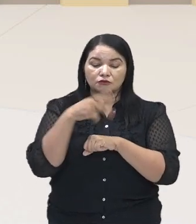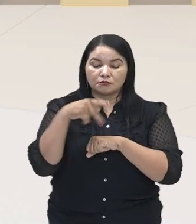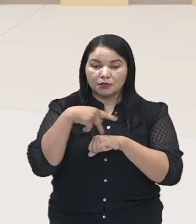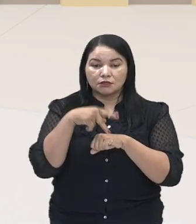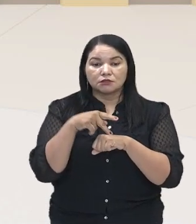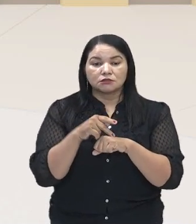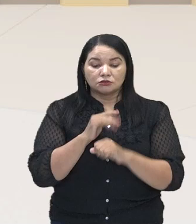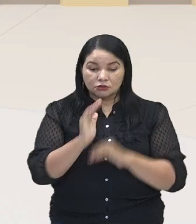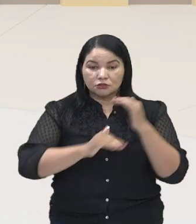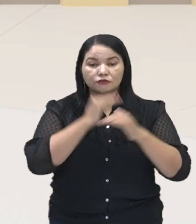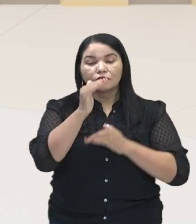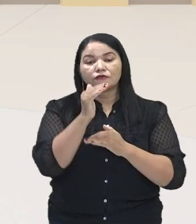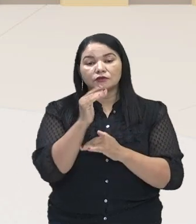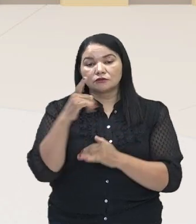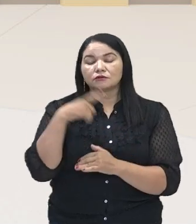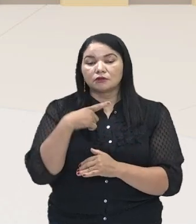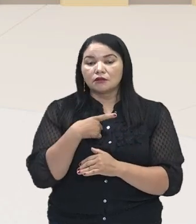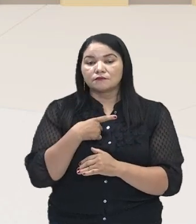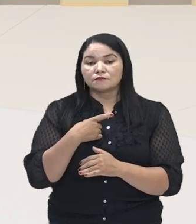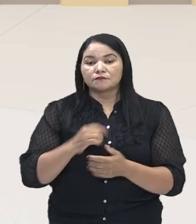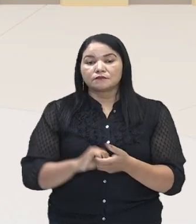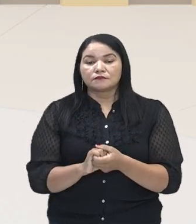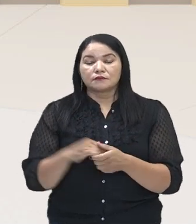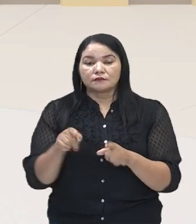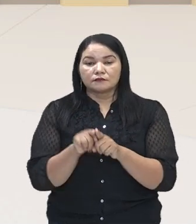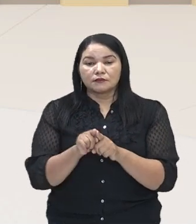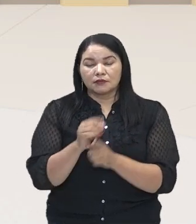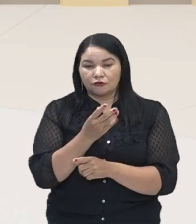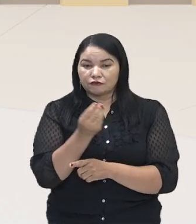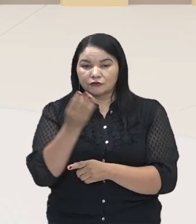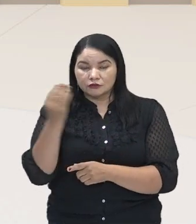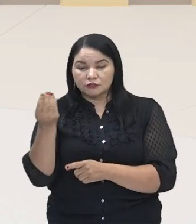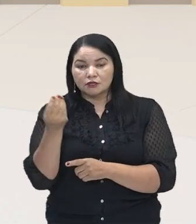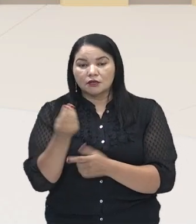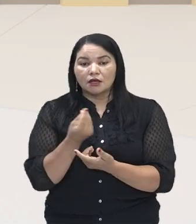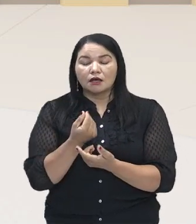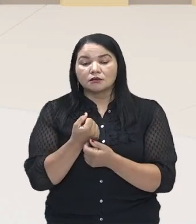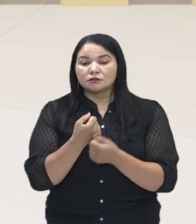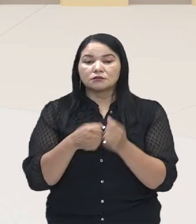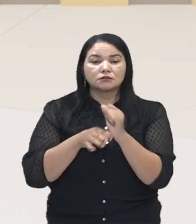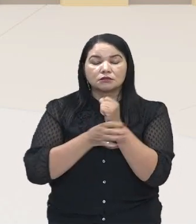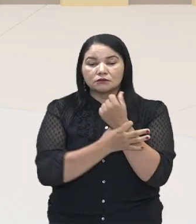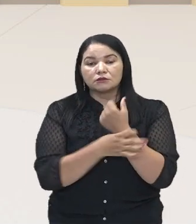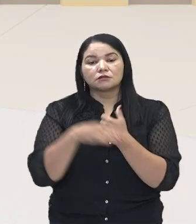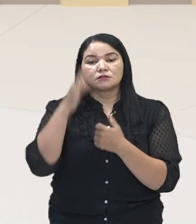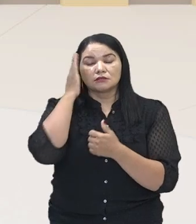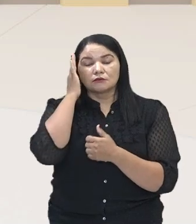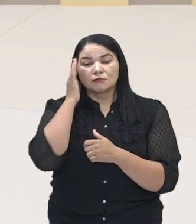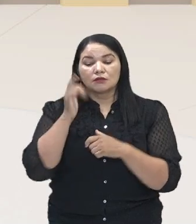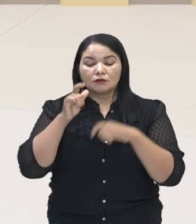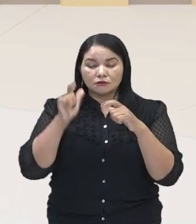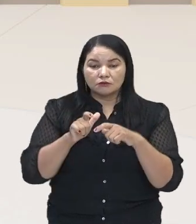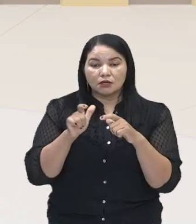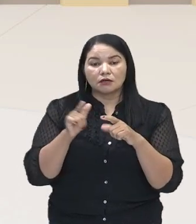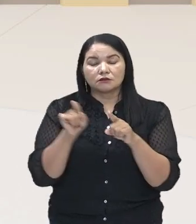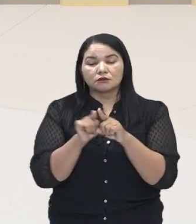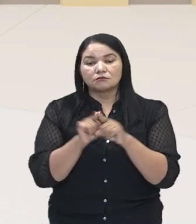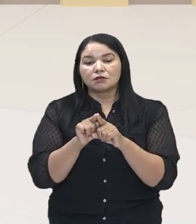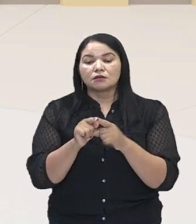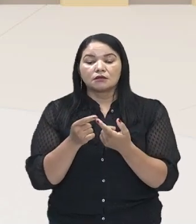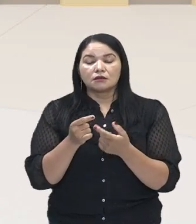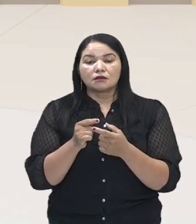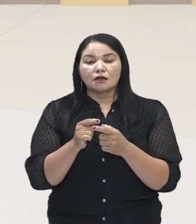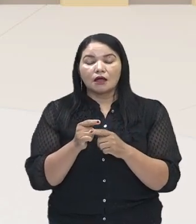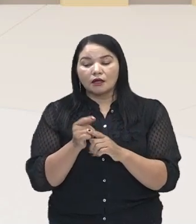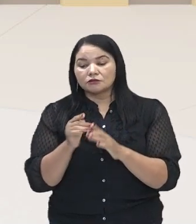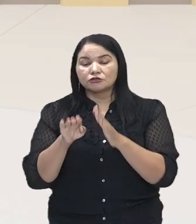têm. Da mesma forma, quando você vai viajar, ter uma segurança de saber para onde você vai, ter uma segurança de saber